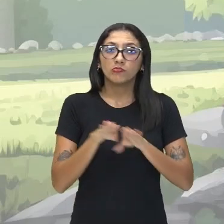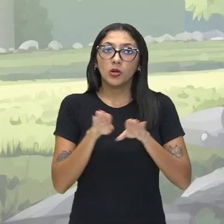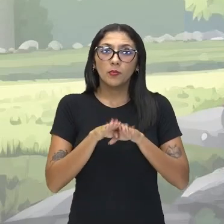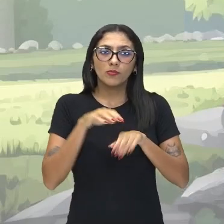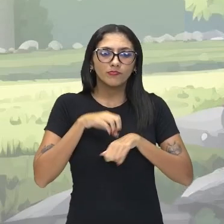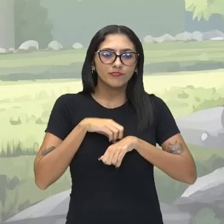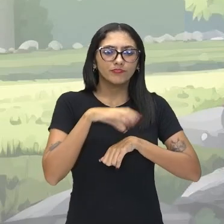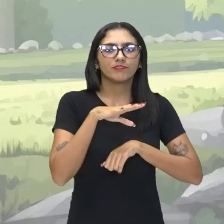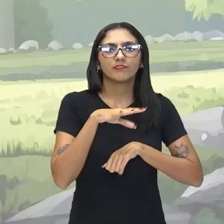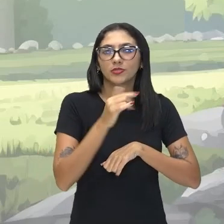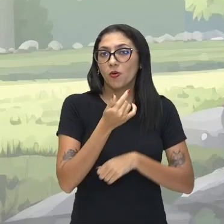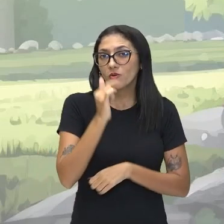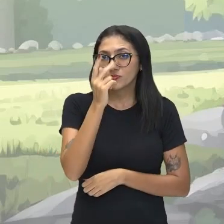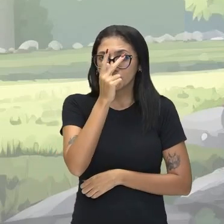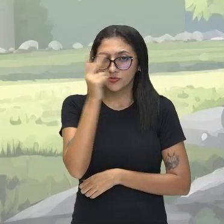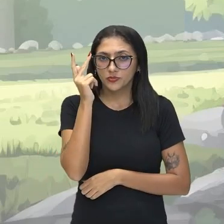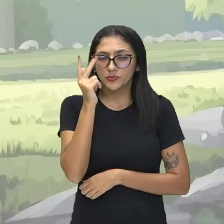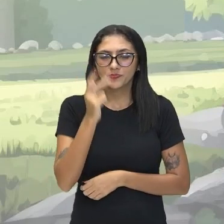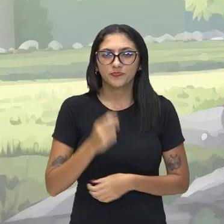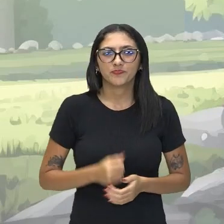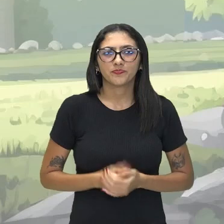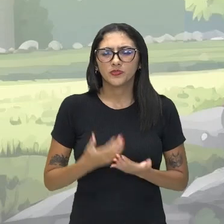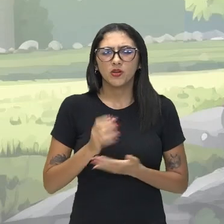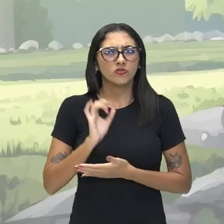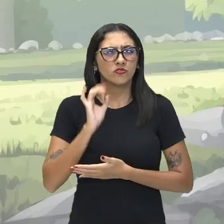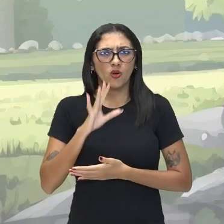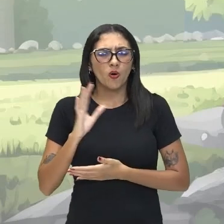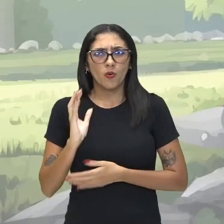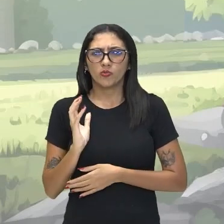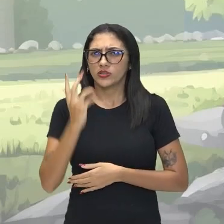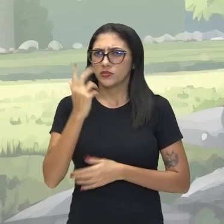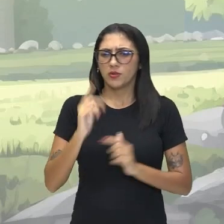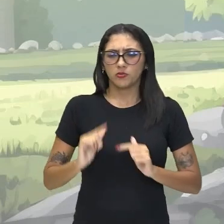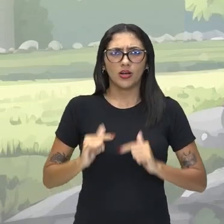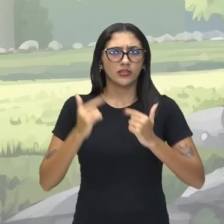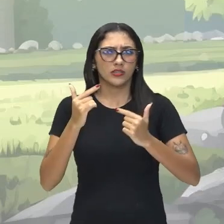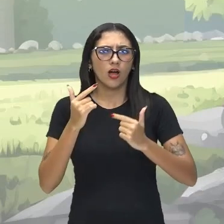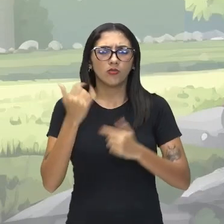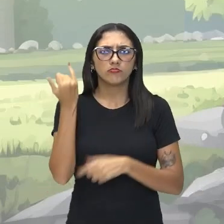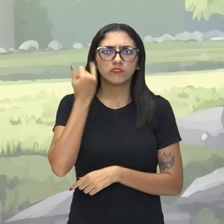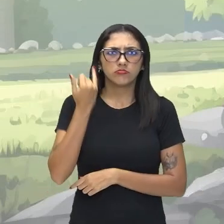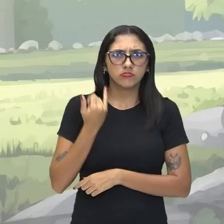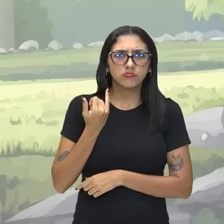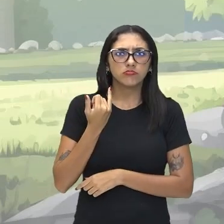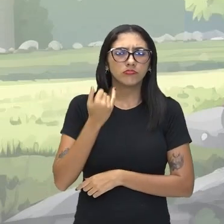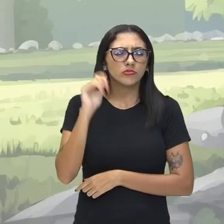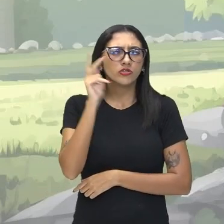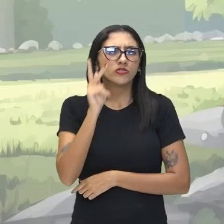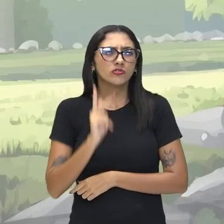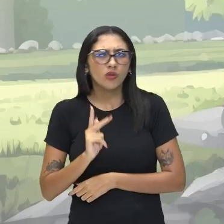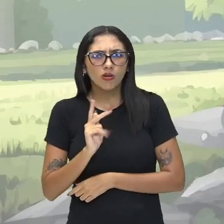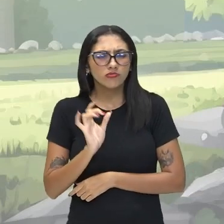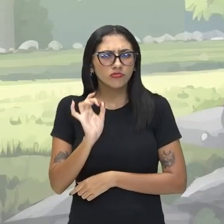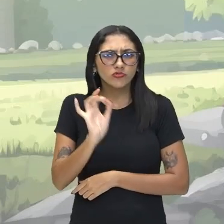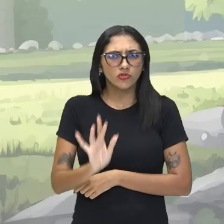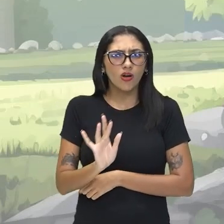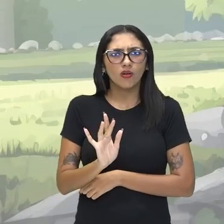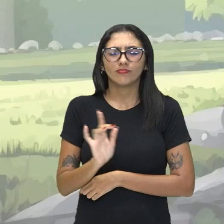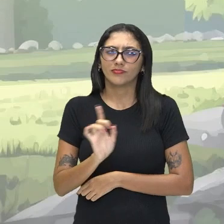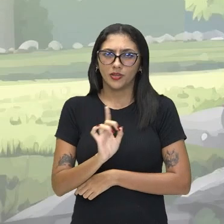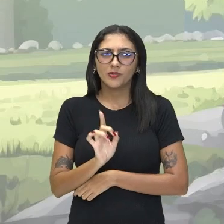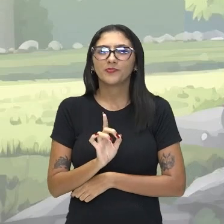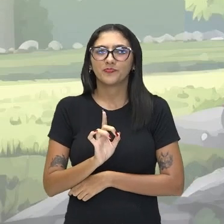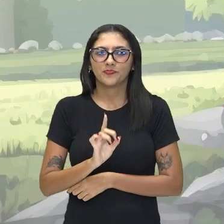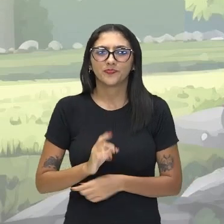não é simplesmente relatar acontecimentos ou ações. Vejam bem, não é só eu relatar esses acontecimentos ou ações,